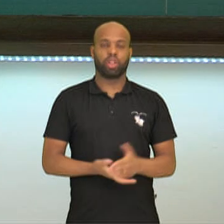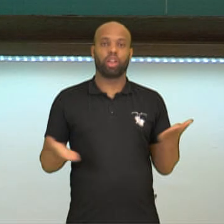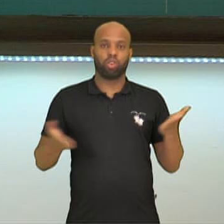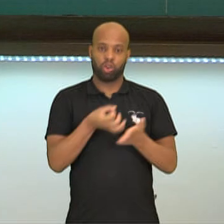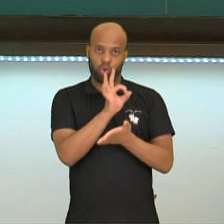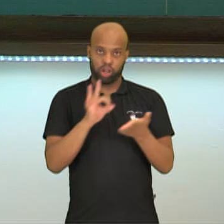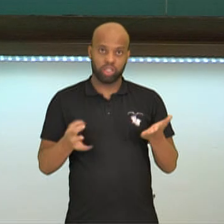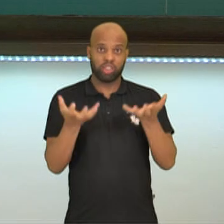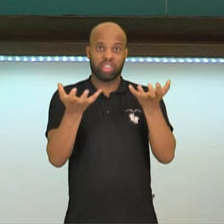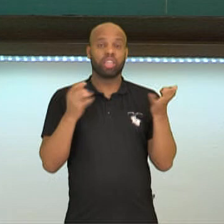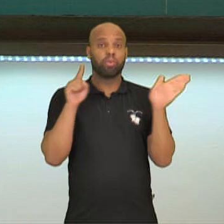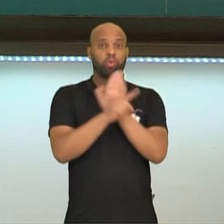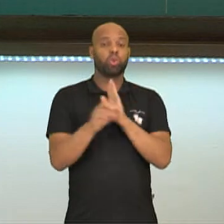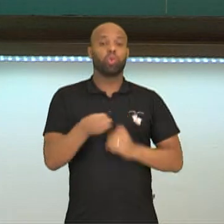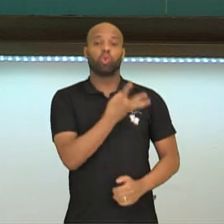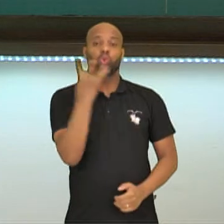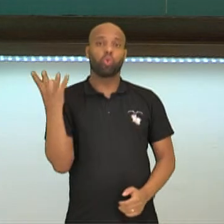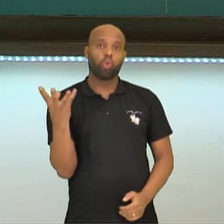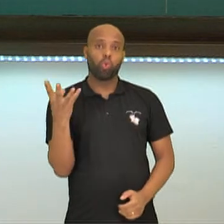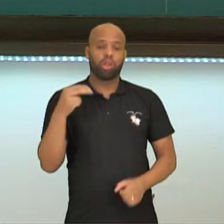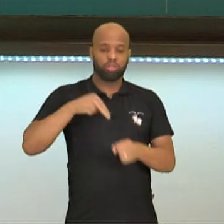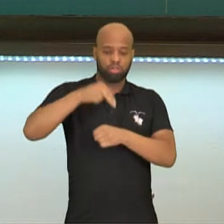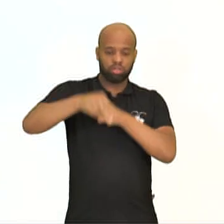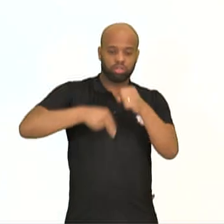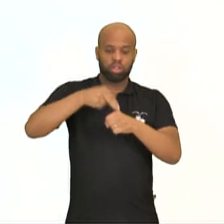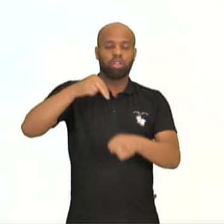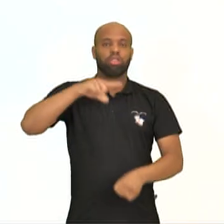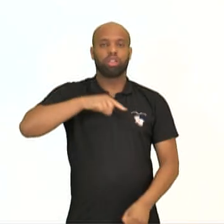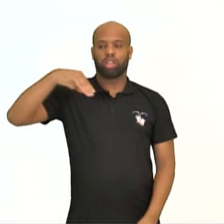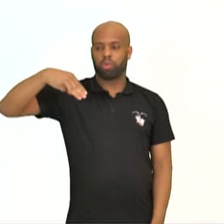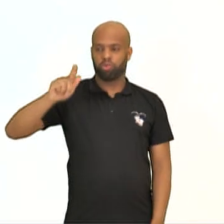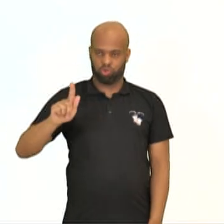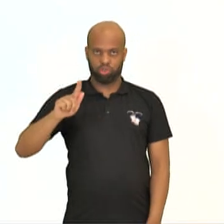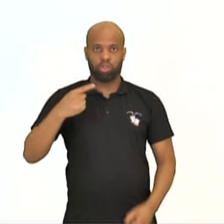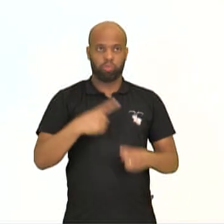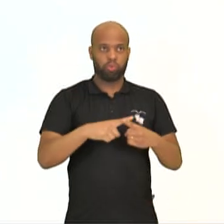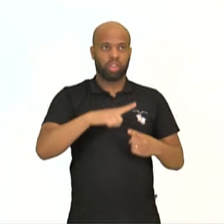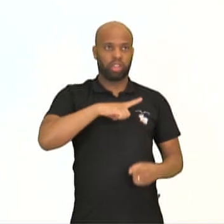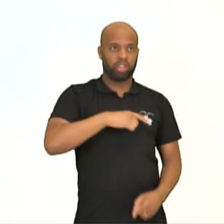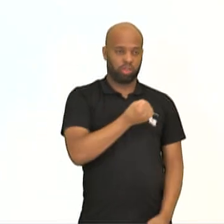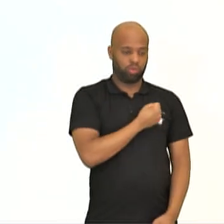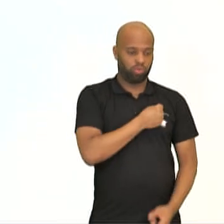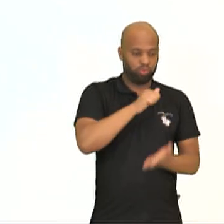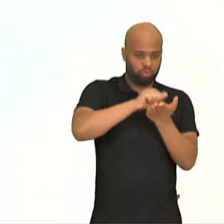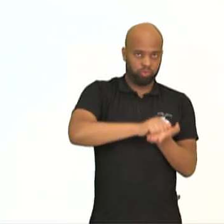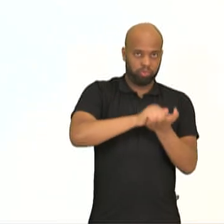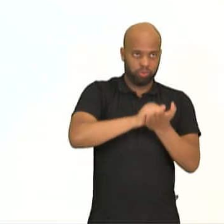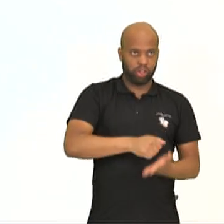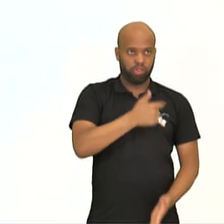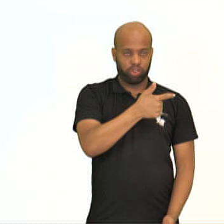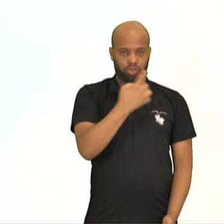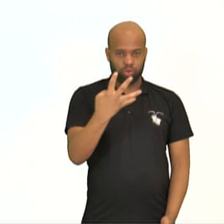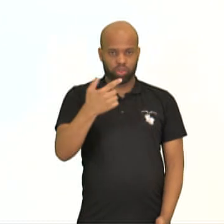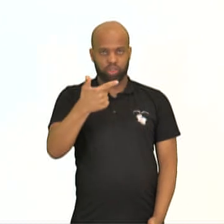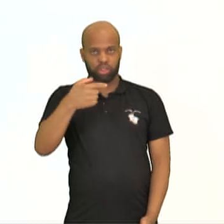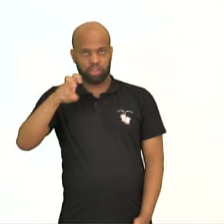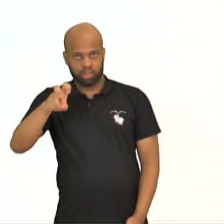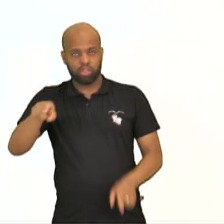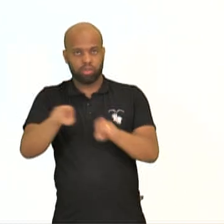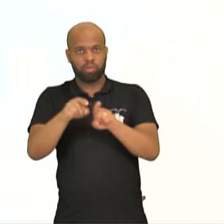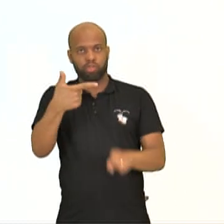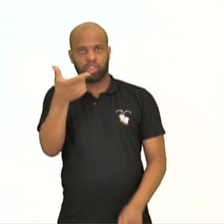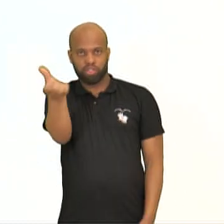Vamos para a correção da atividade? Olha só. O magnésio possui números de massa igual a 24,